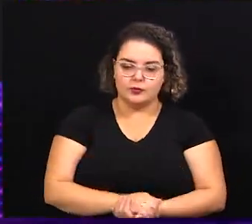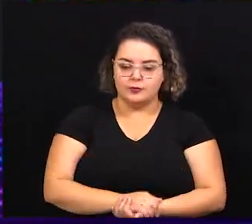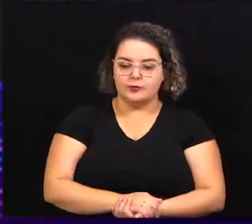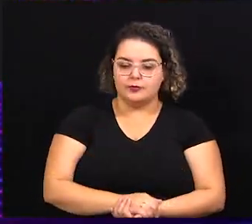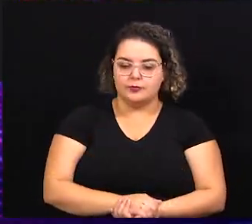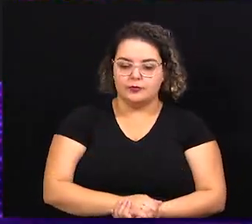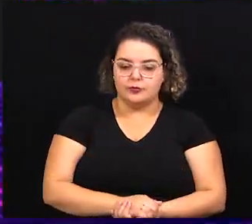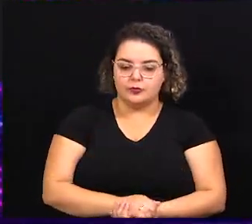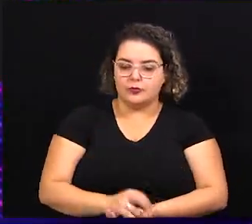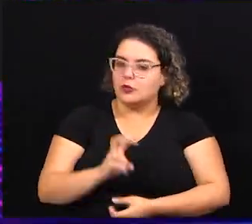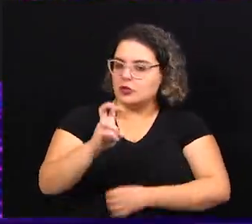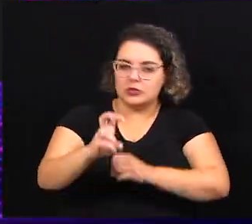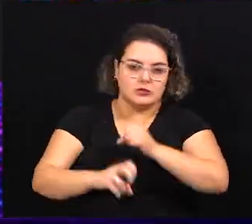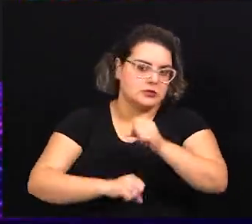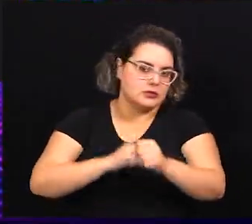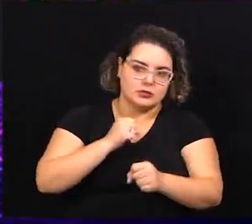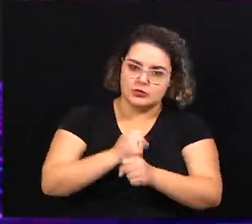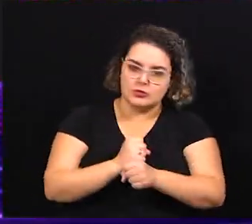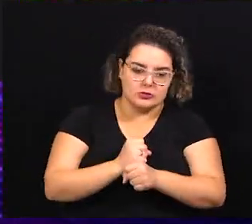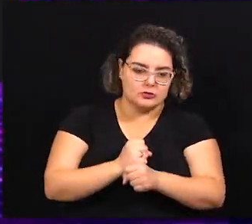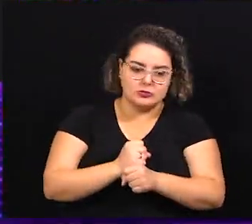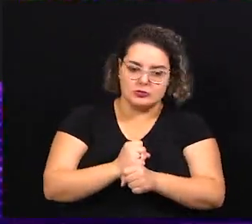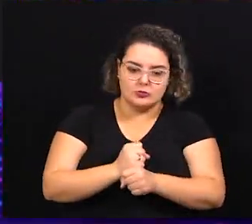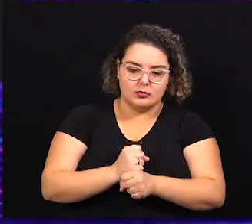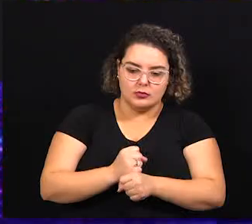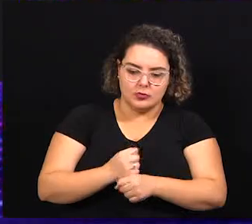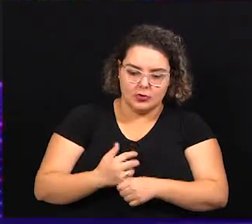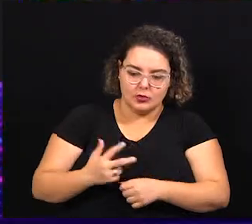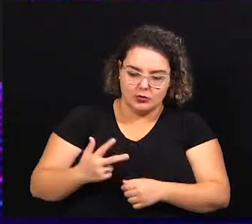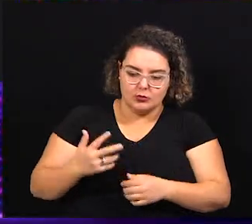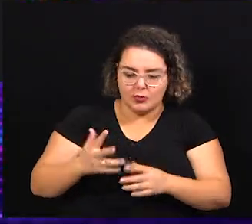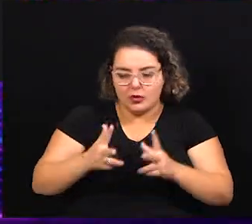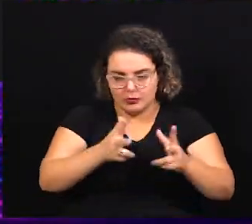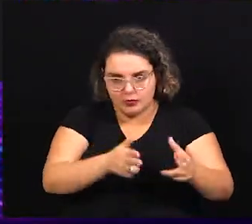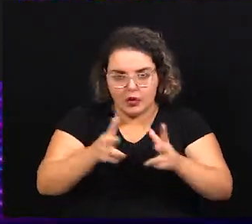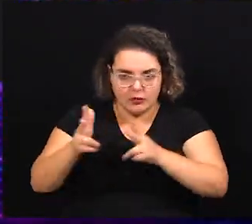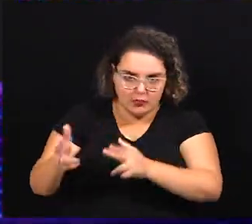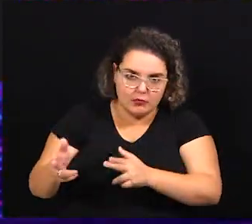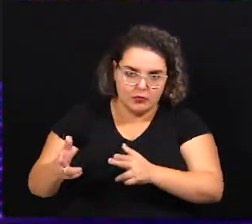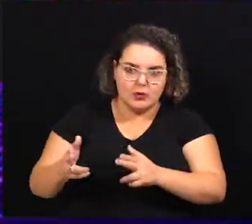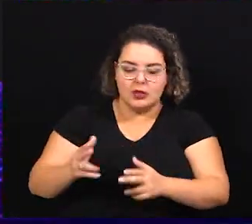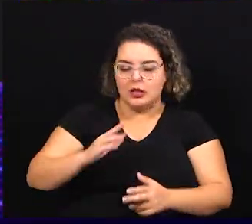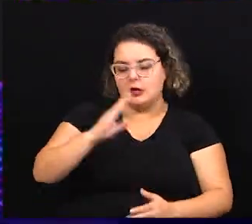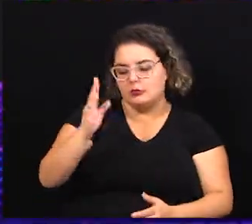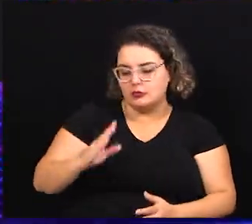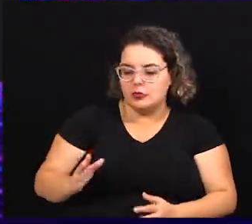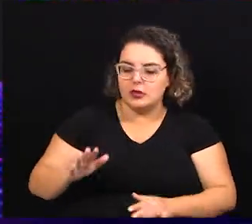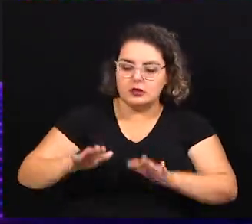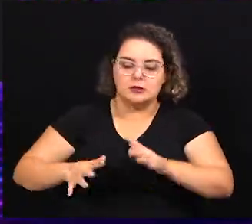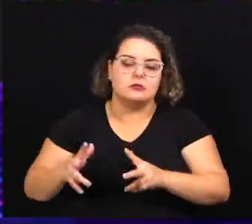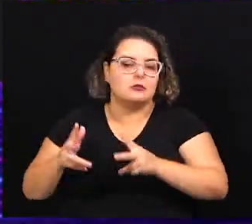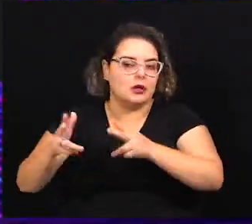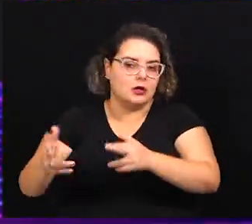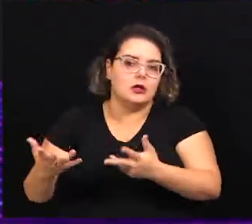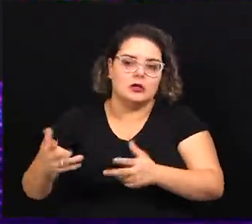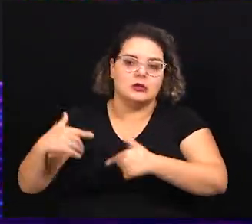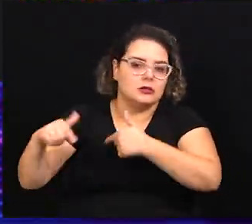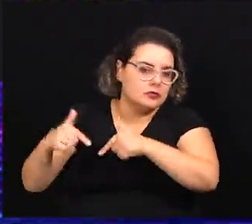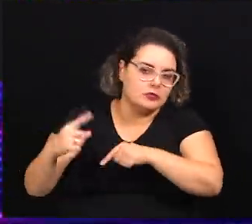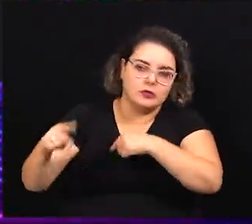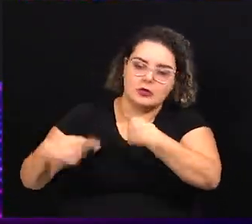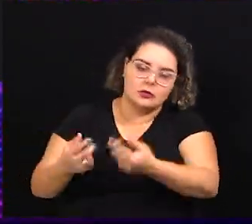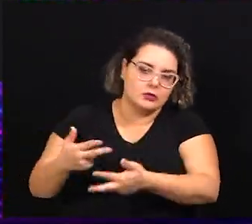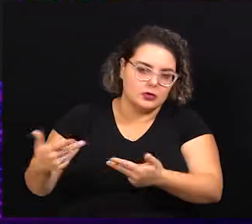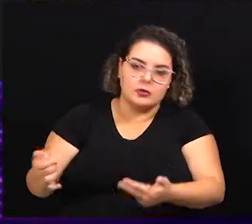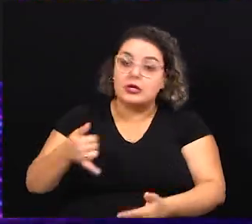e assim, não foram 5 anos ininterruptos, é claro, porque vivemos no Brasil, no mundo real, e tinha que parar,